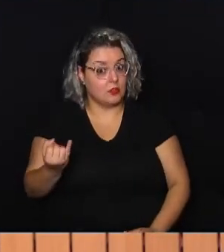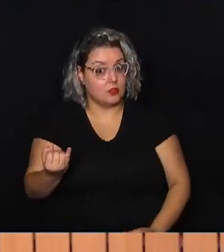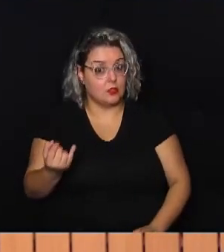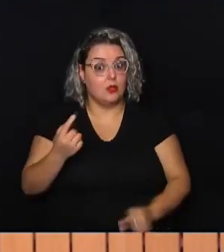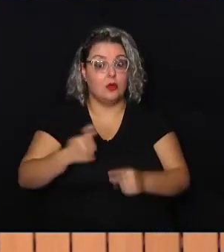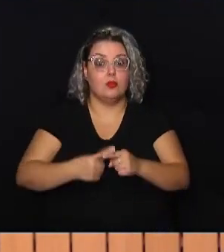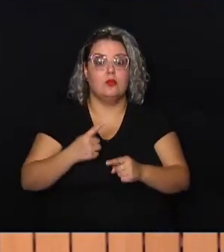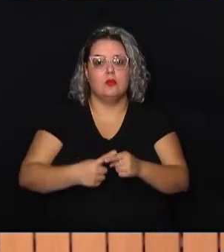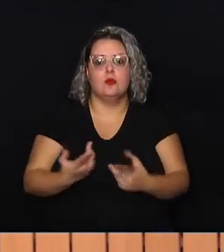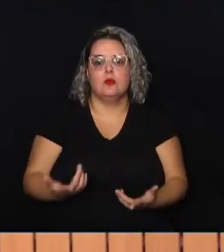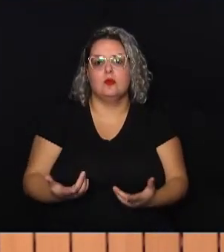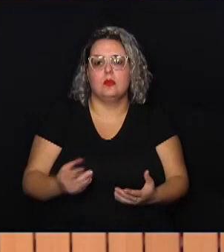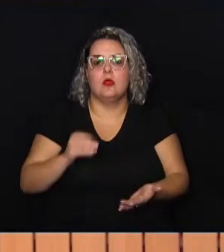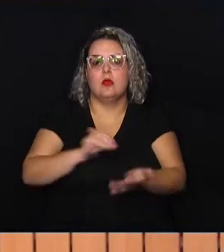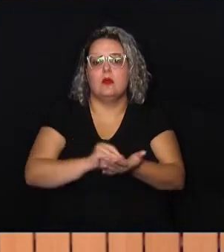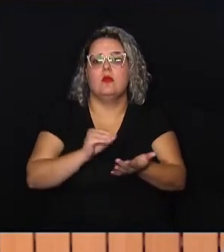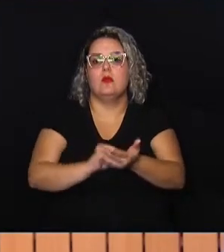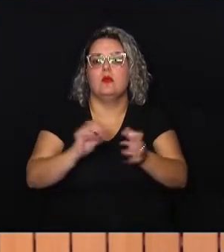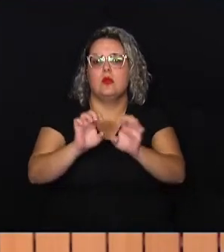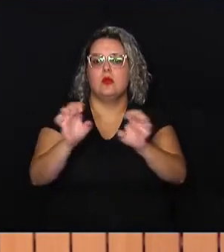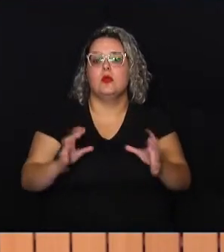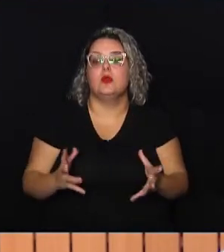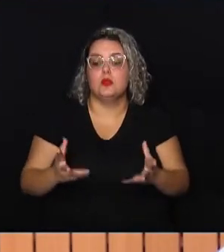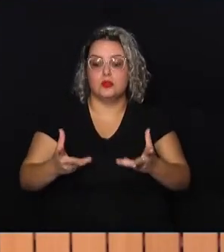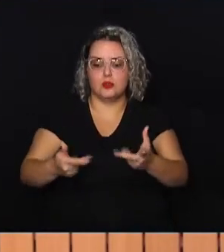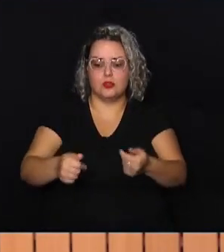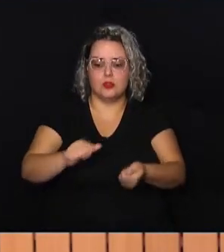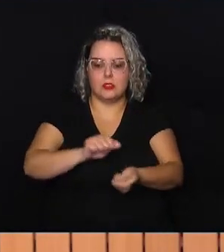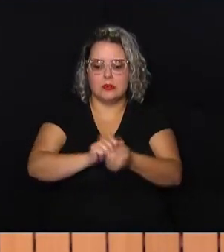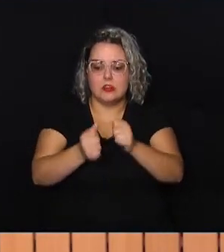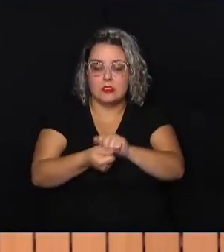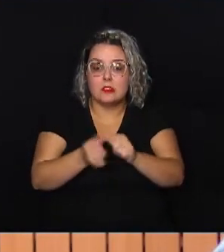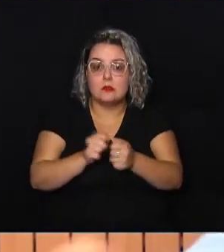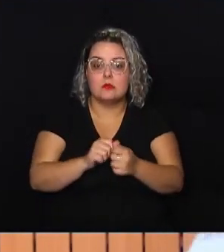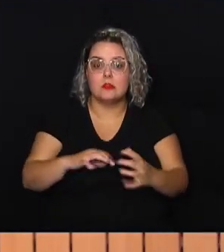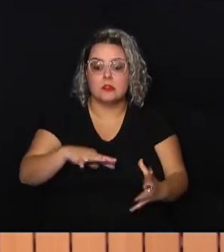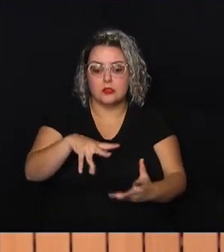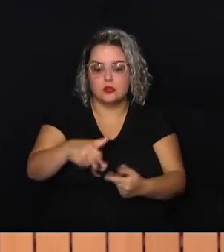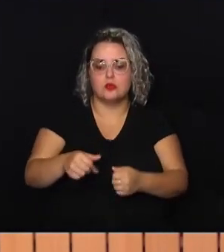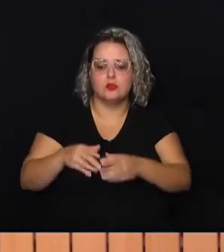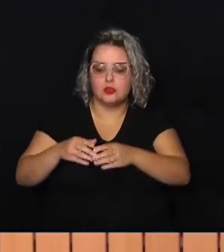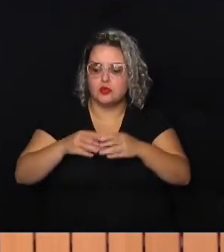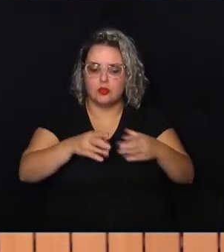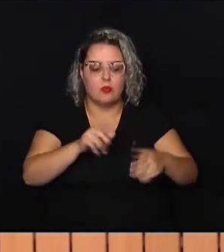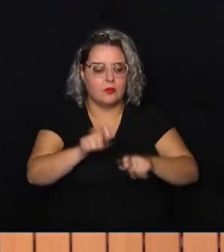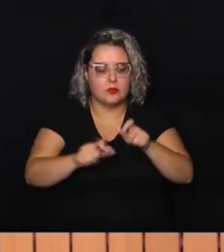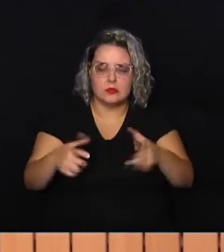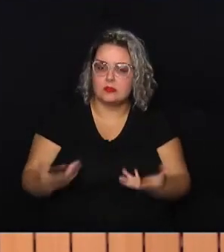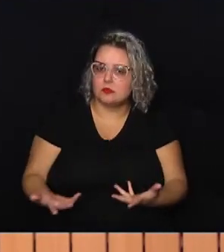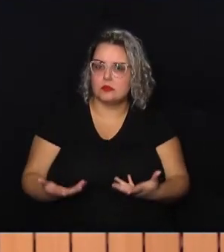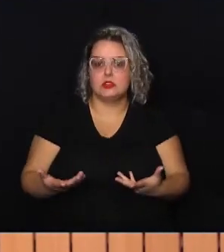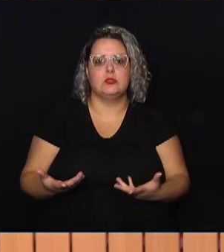conta da desestruturação de toda essa articulação. Então,